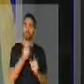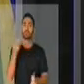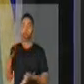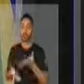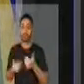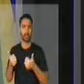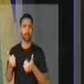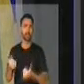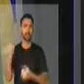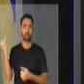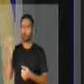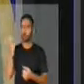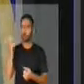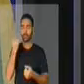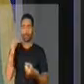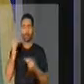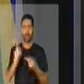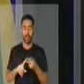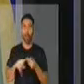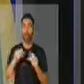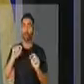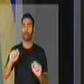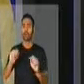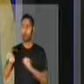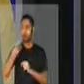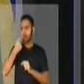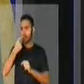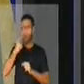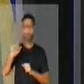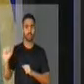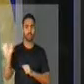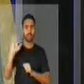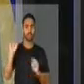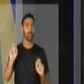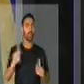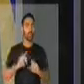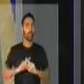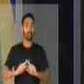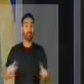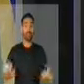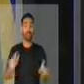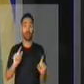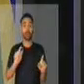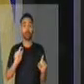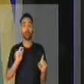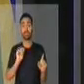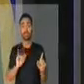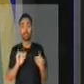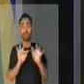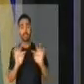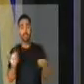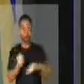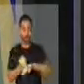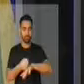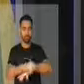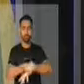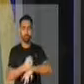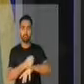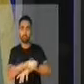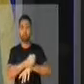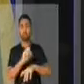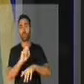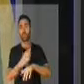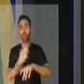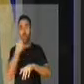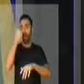importante, radioterapia, quimioterapia, medicamentos de altíssimo custo, mas às vezes, num simples ultrassom, numa simples